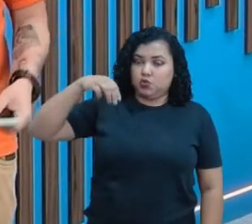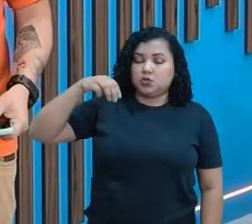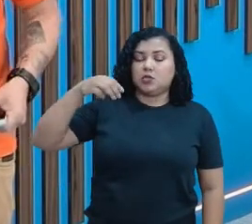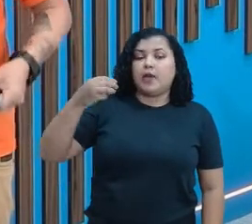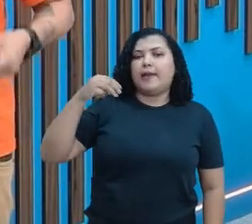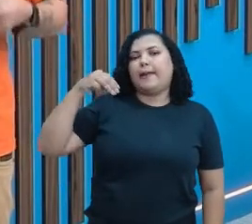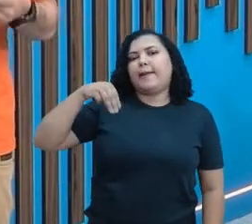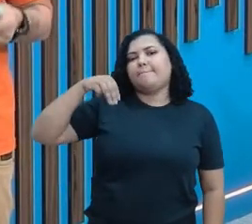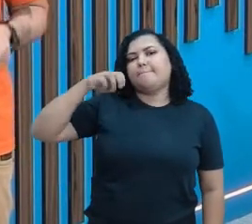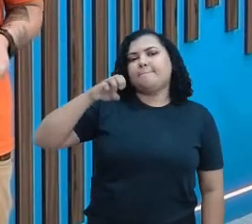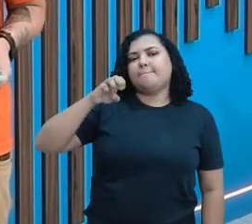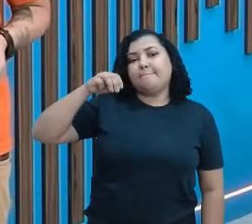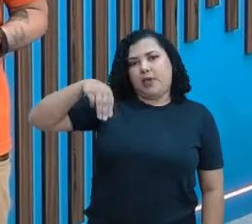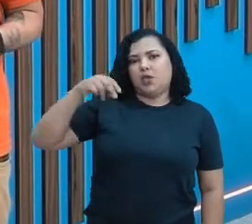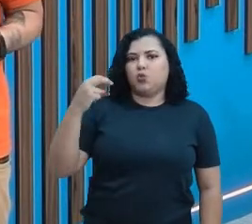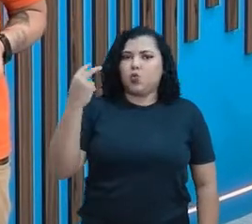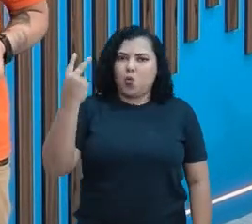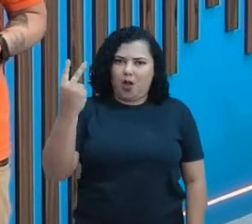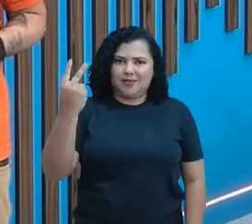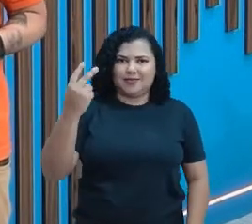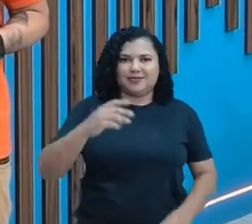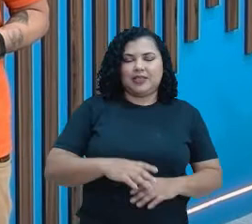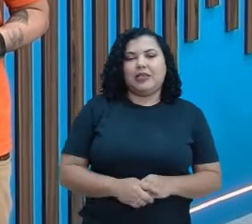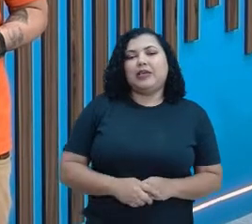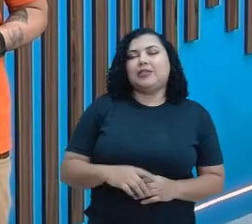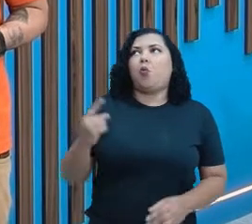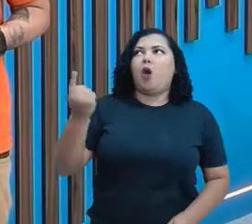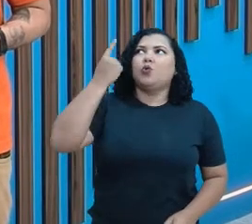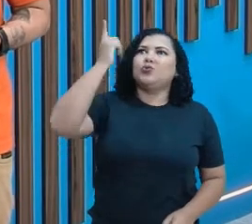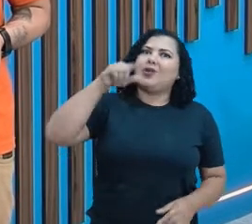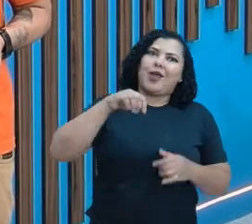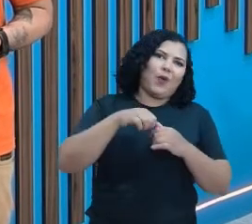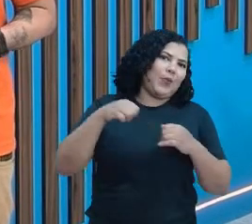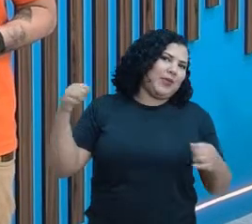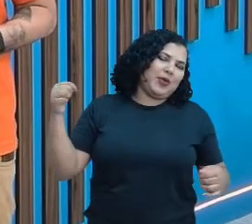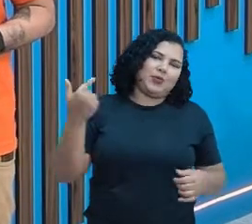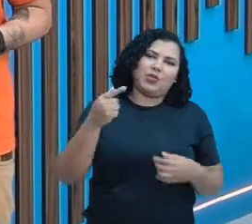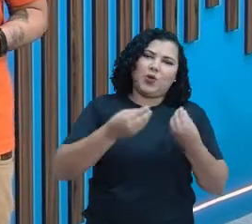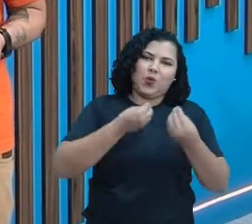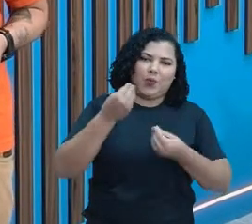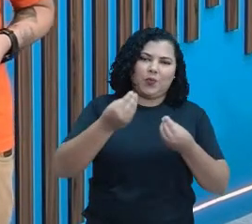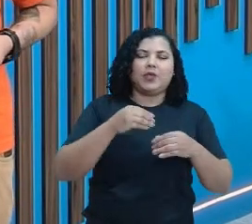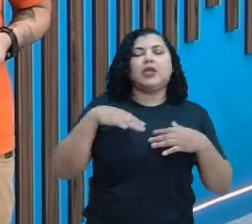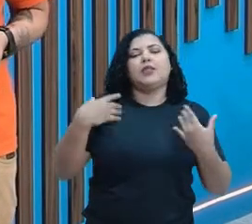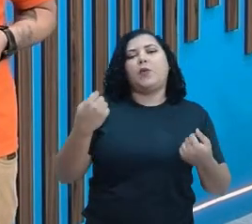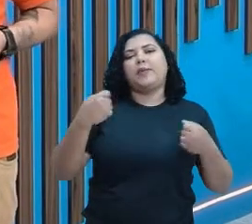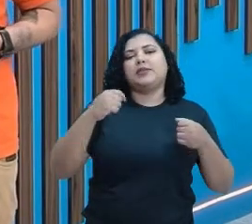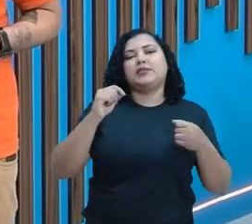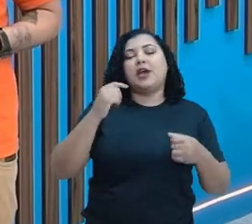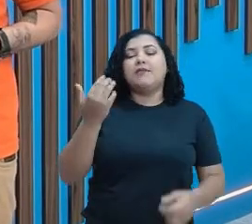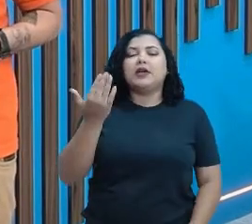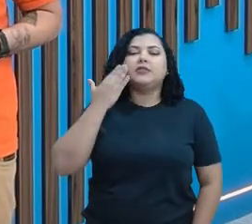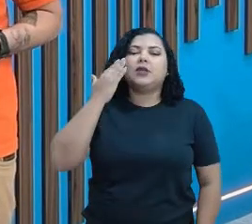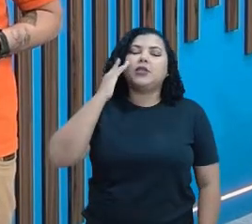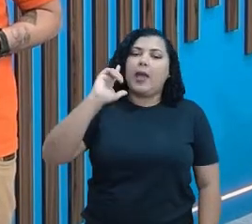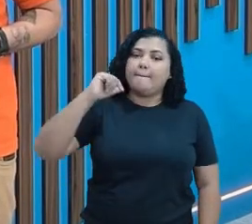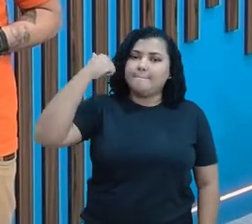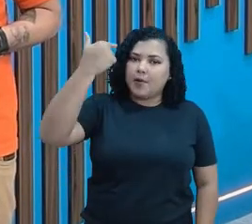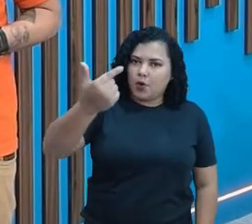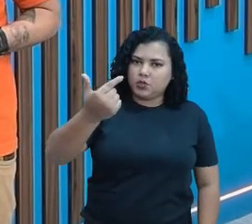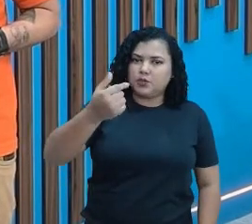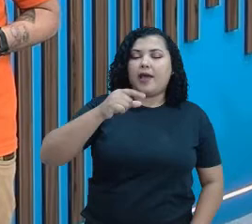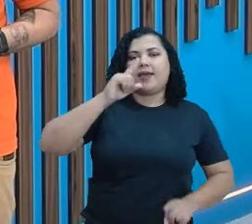né? Ou seja, a altura é uma grandeza de comprimento. Então, para isso, eu teria que chegar na próxima medida de dispersão, que seria